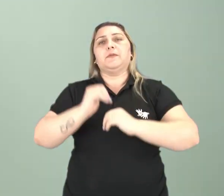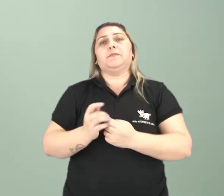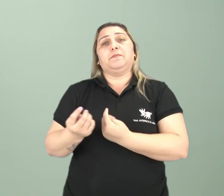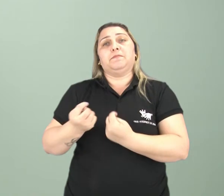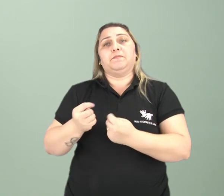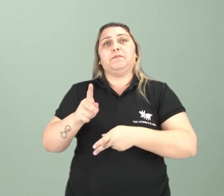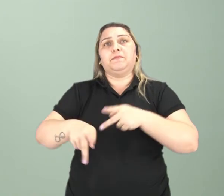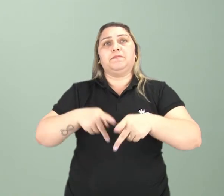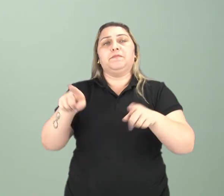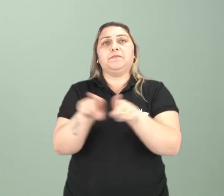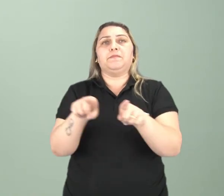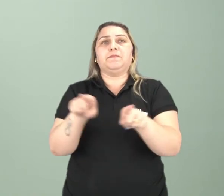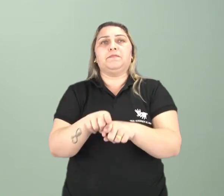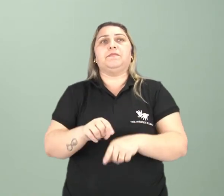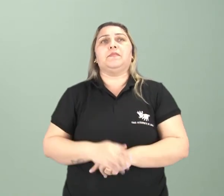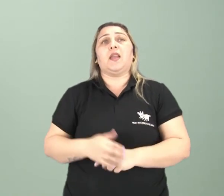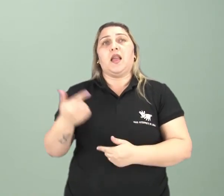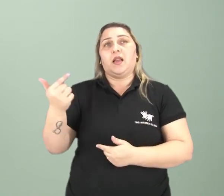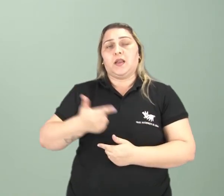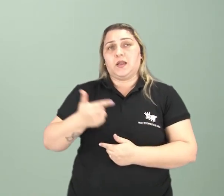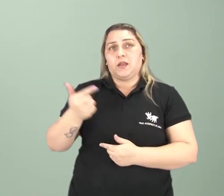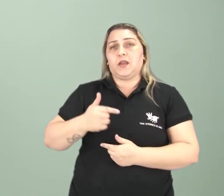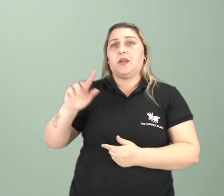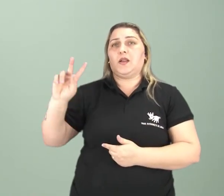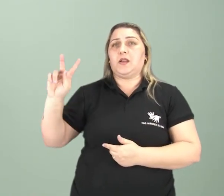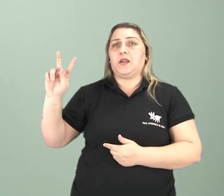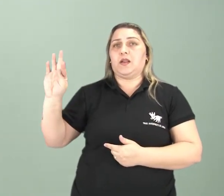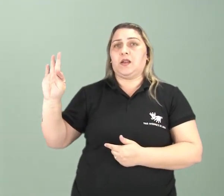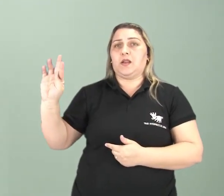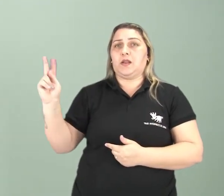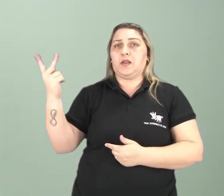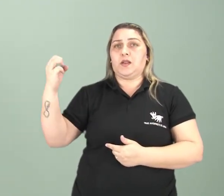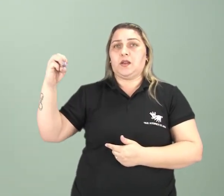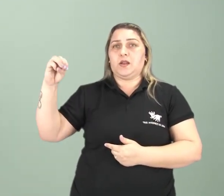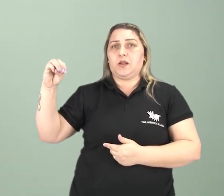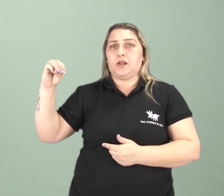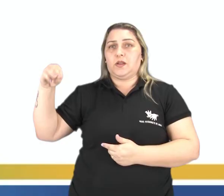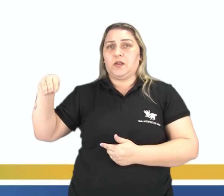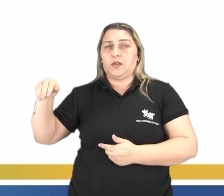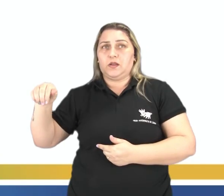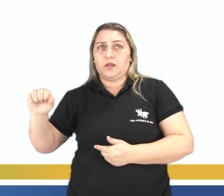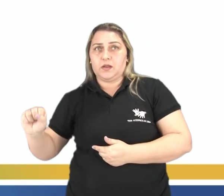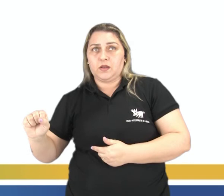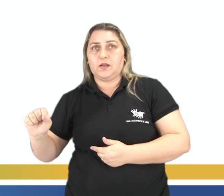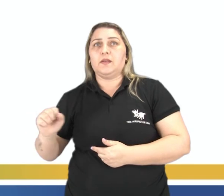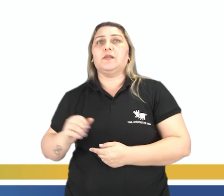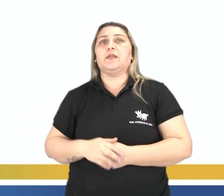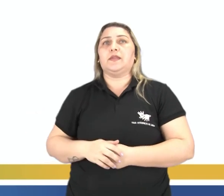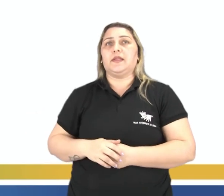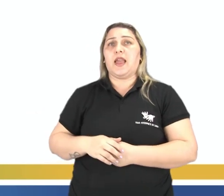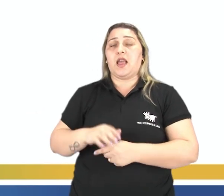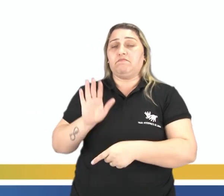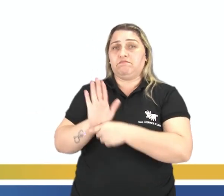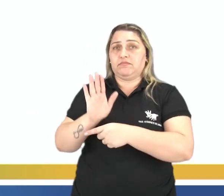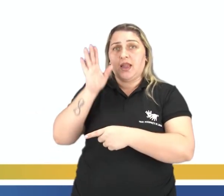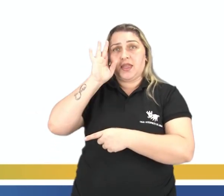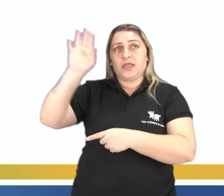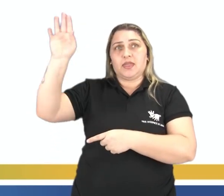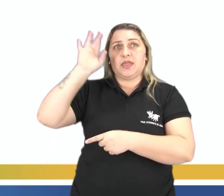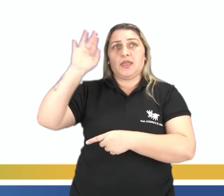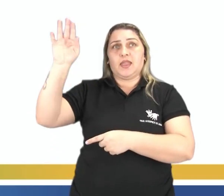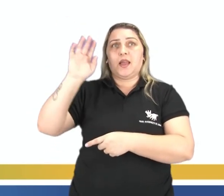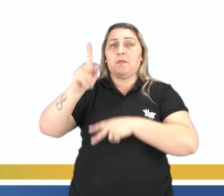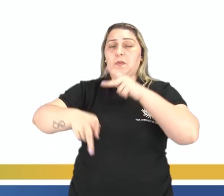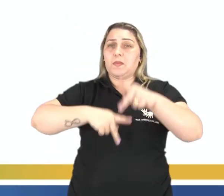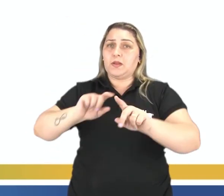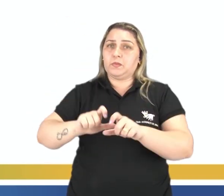também. Uma segunda questão, então, para nós finalizarmos a nossa videoaula de hoje, Thomas Robert Malthus, ele defendia a